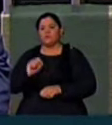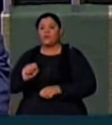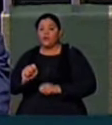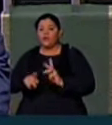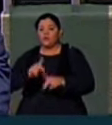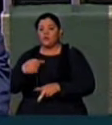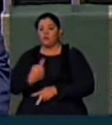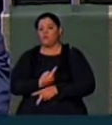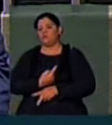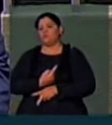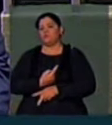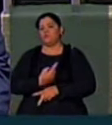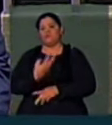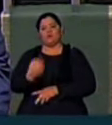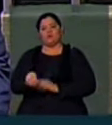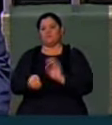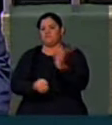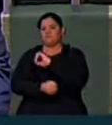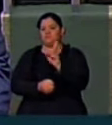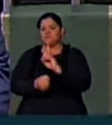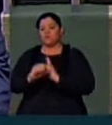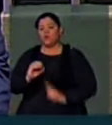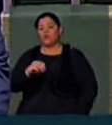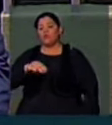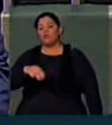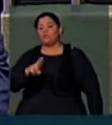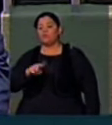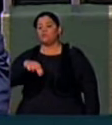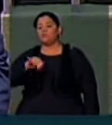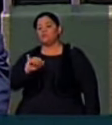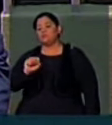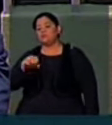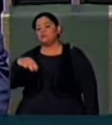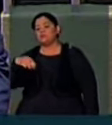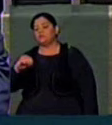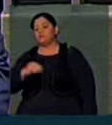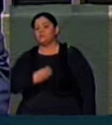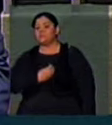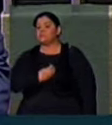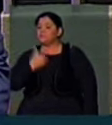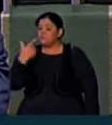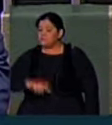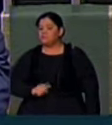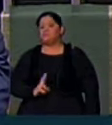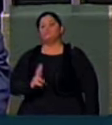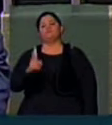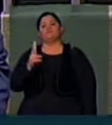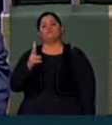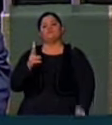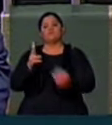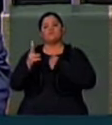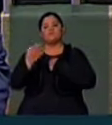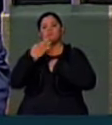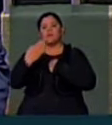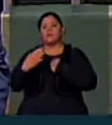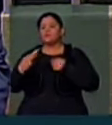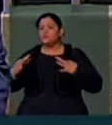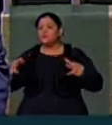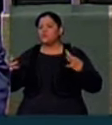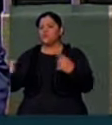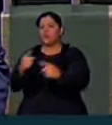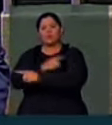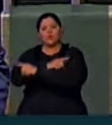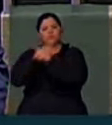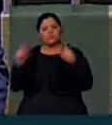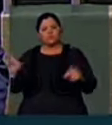povo não admite, o comunismo. E ele está aí presente novamente. E eu faço um apelo a todos os patriotas